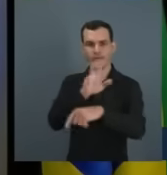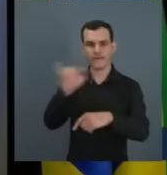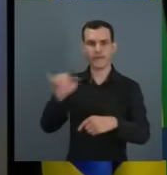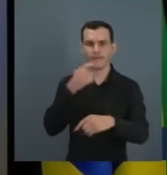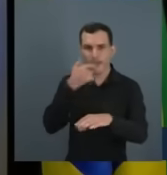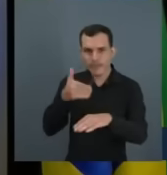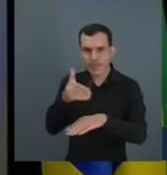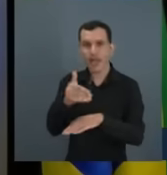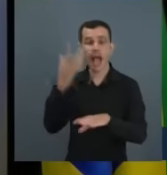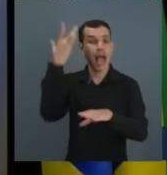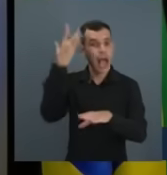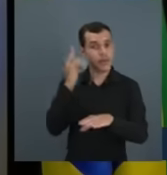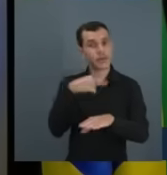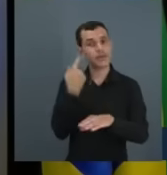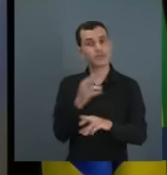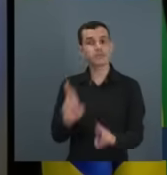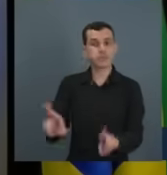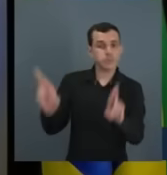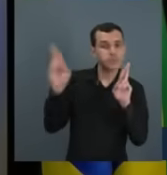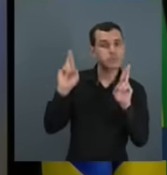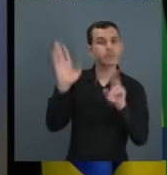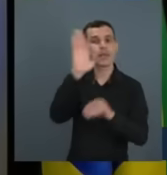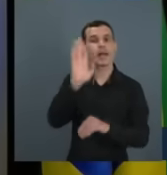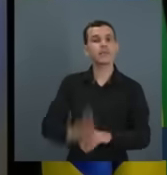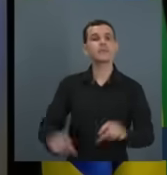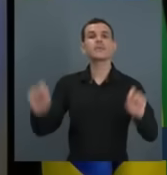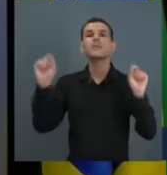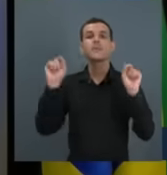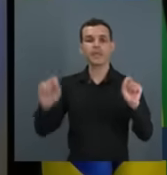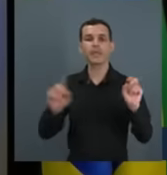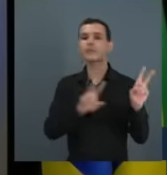amanhã a expectativa do brasileiro é com relação